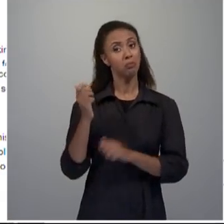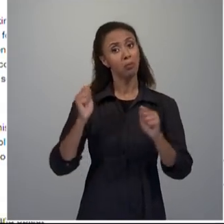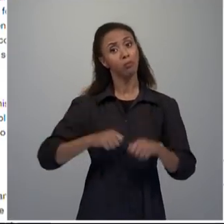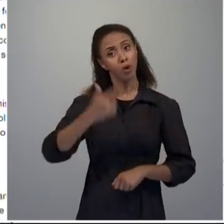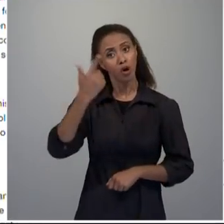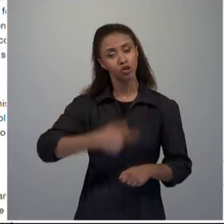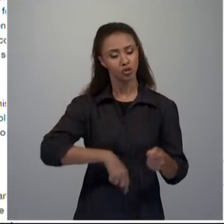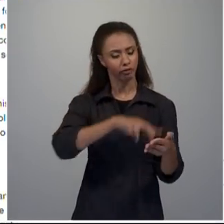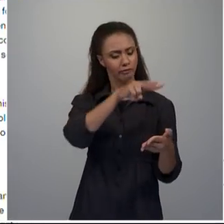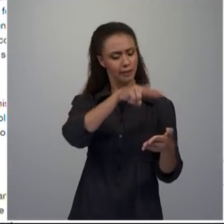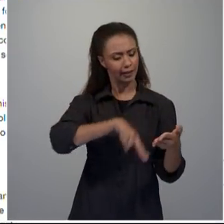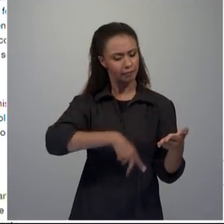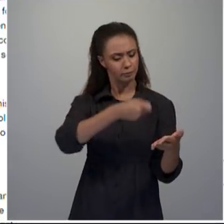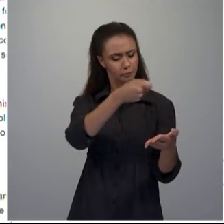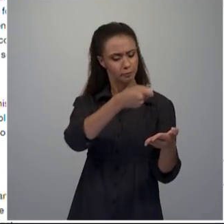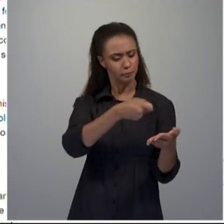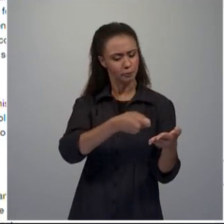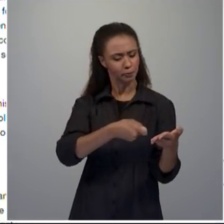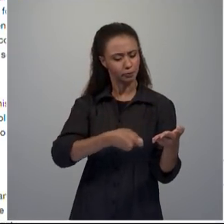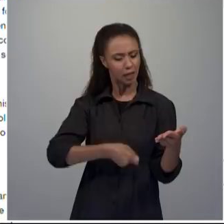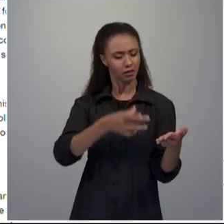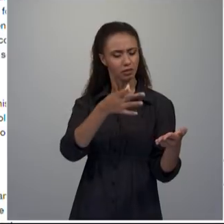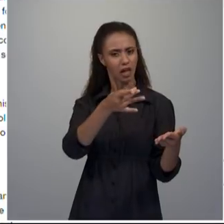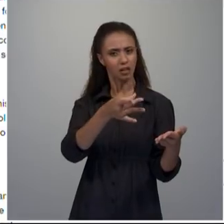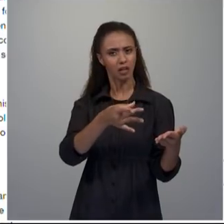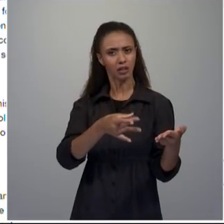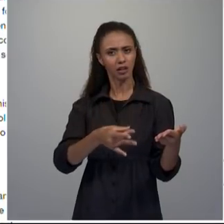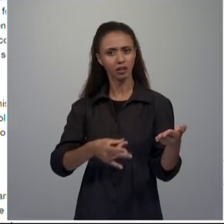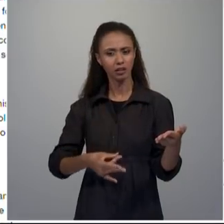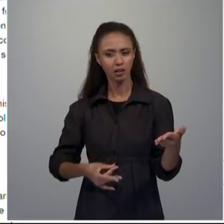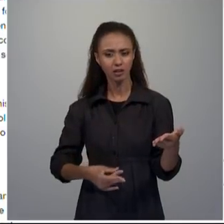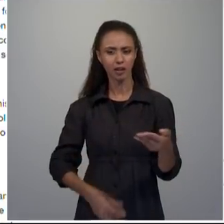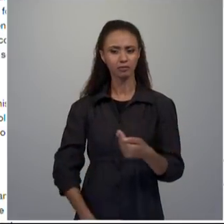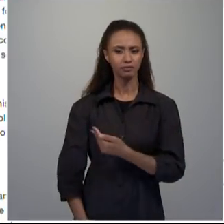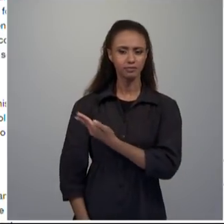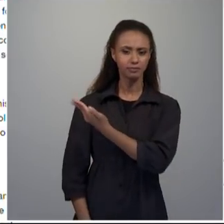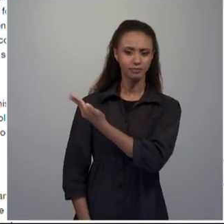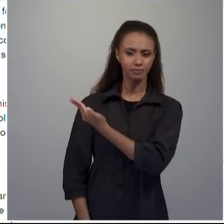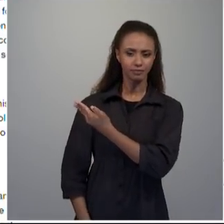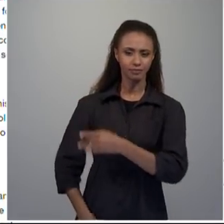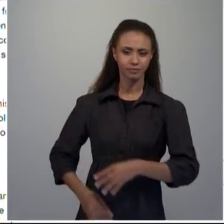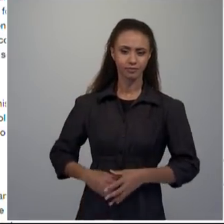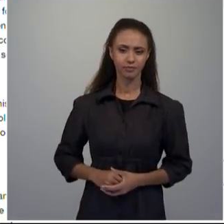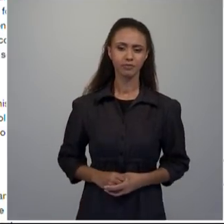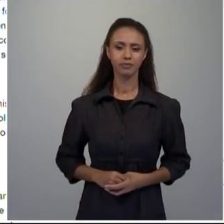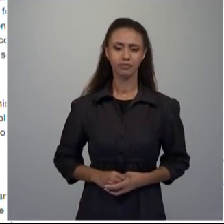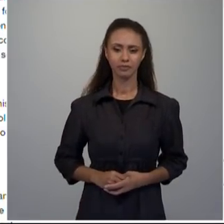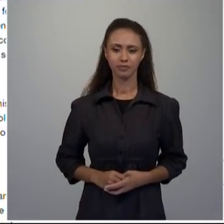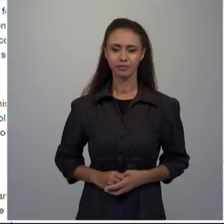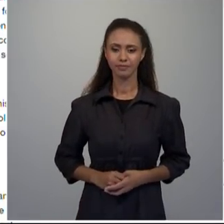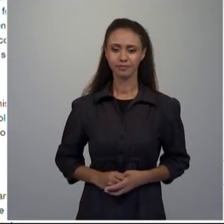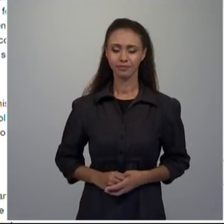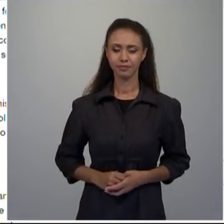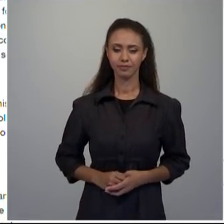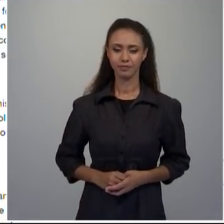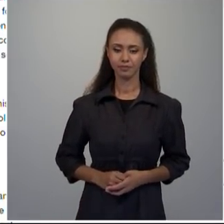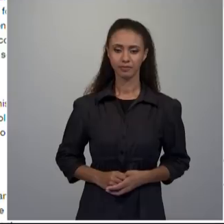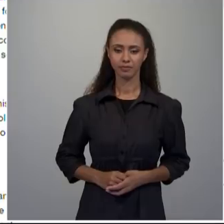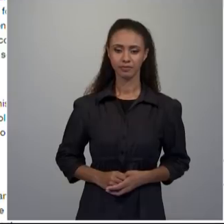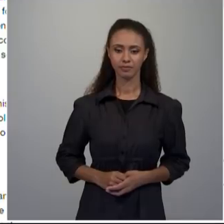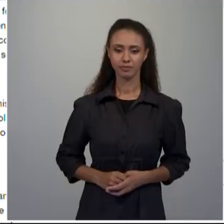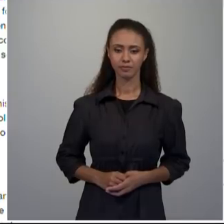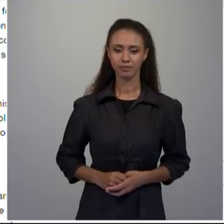novo bem mais específica eu posso vir aqui saem e tentava conseguir só circulou site